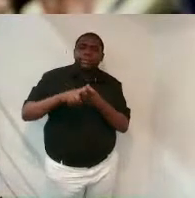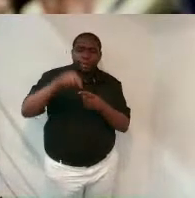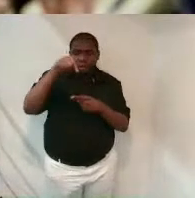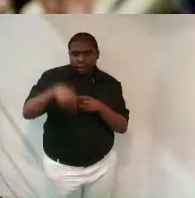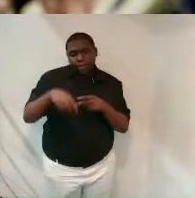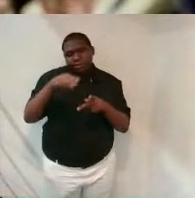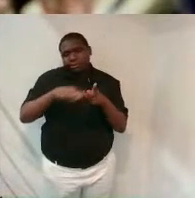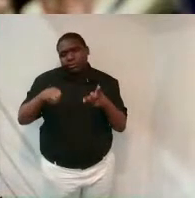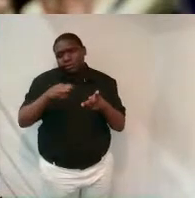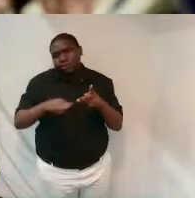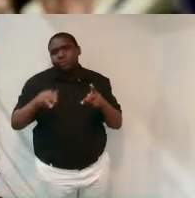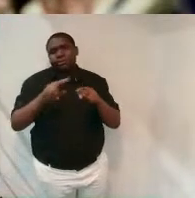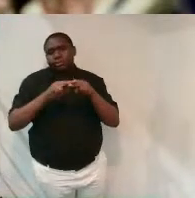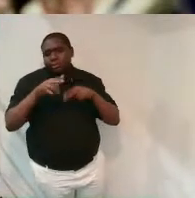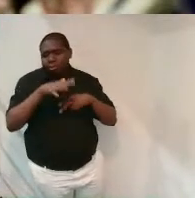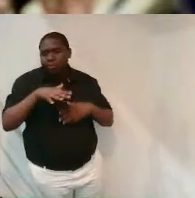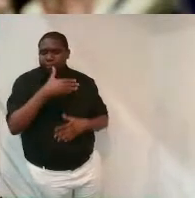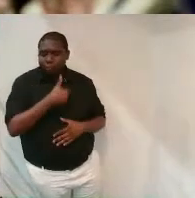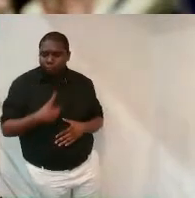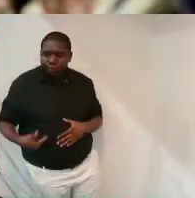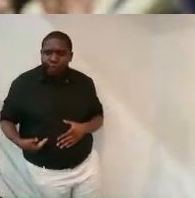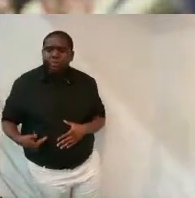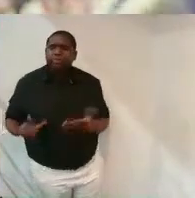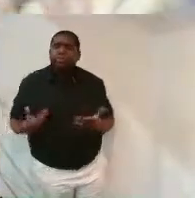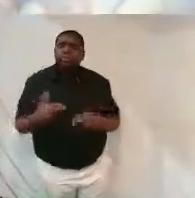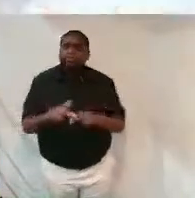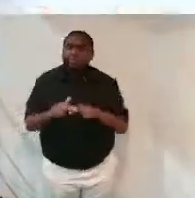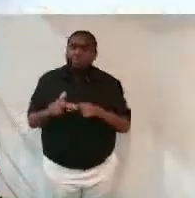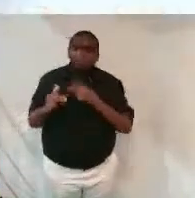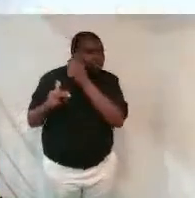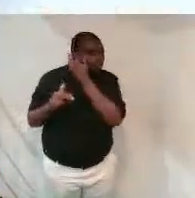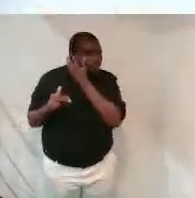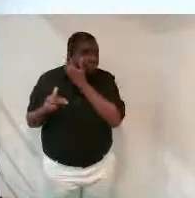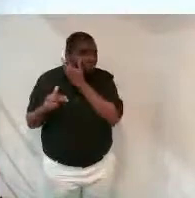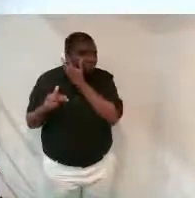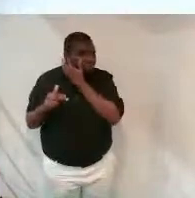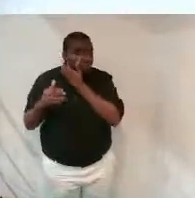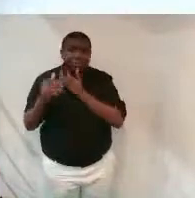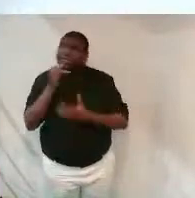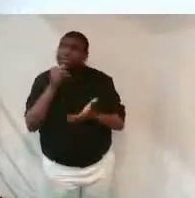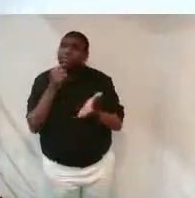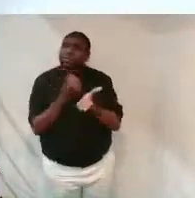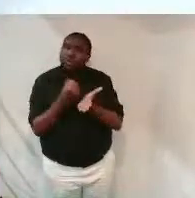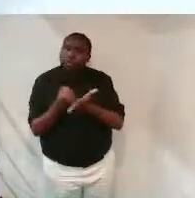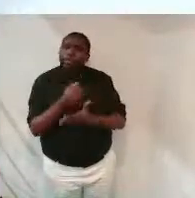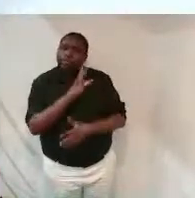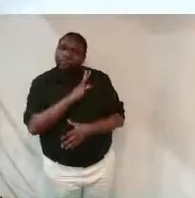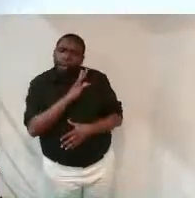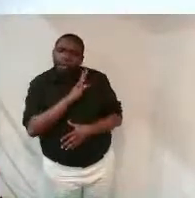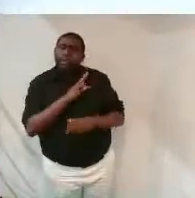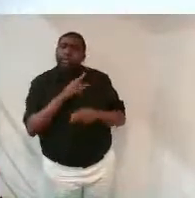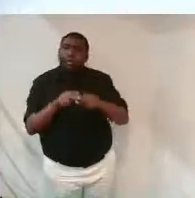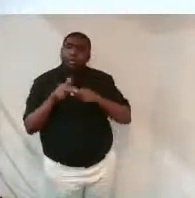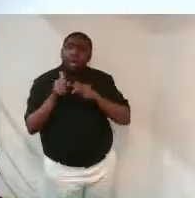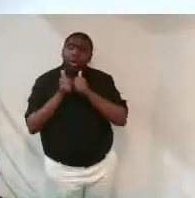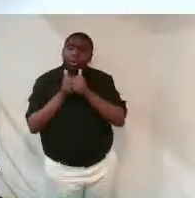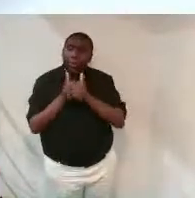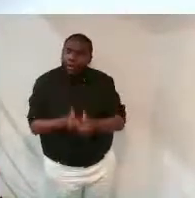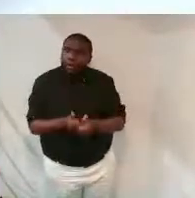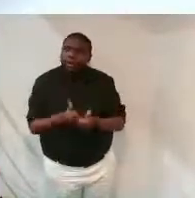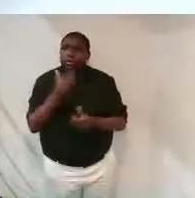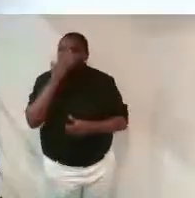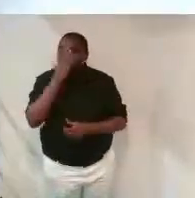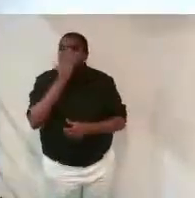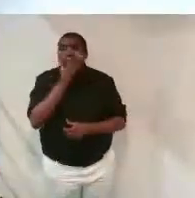Público em relação ao poder público, por conta das emissões de notas técnicas, por meio de acompanhamento